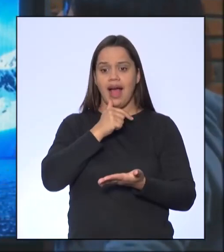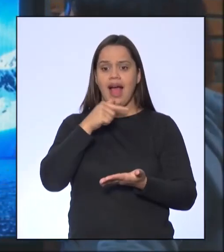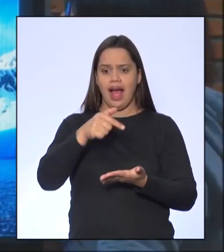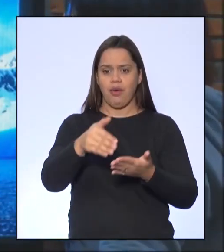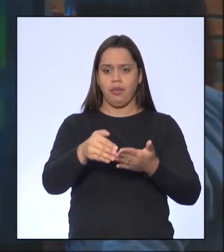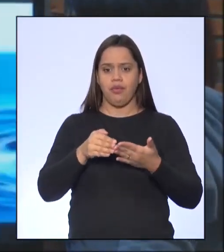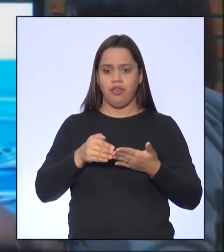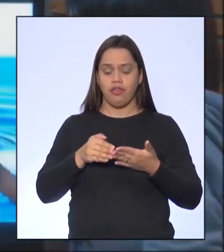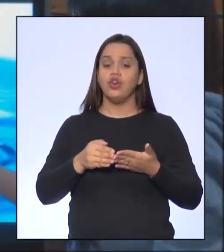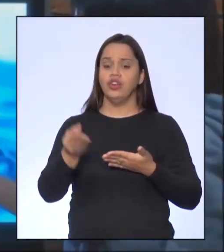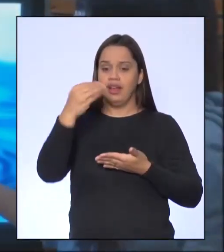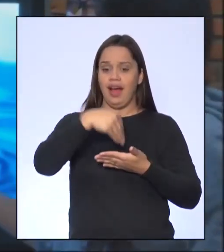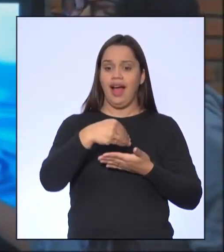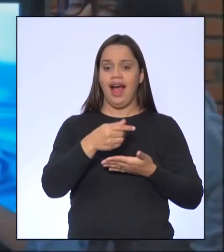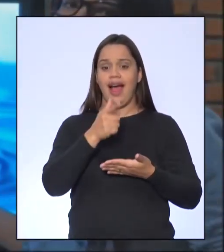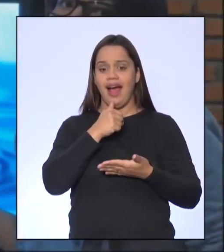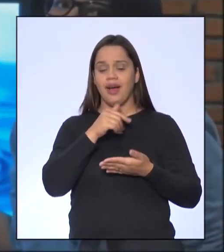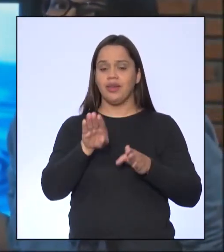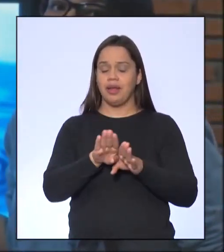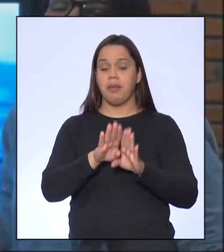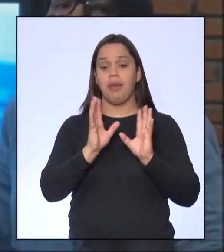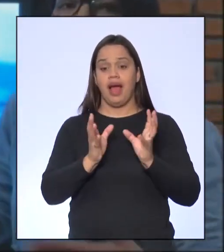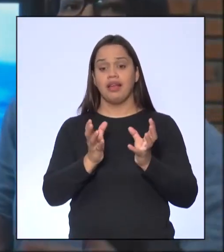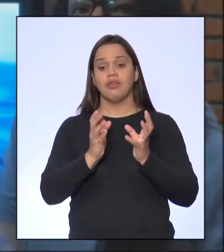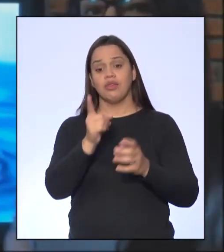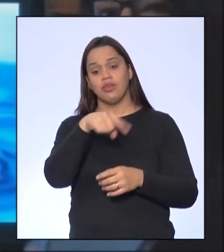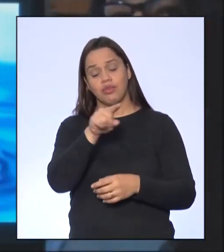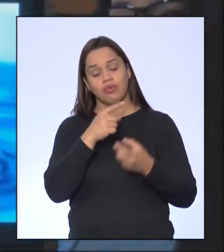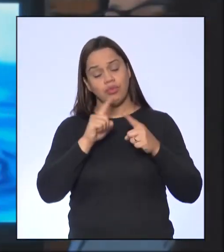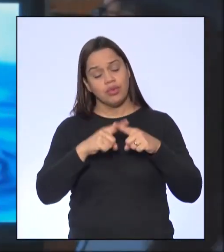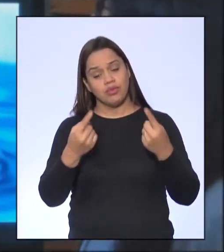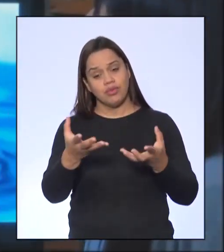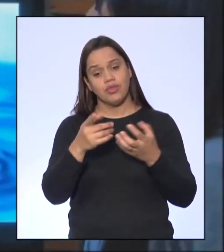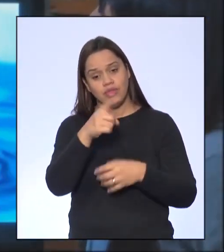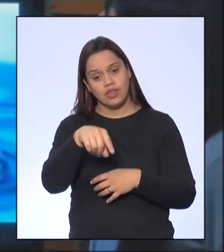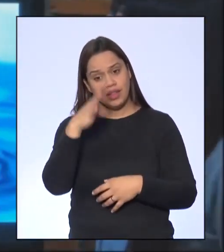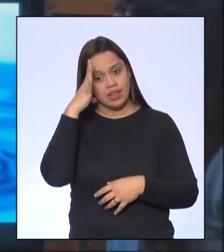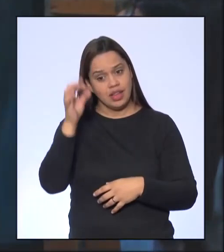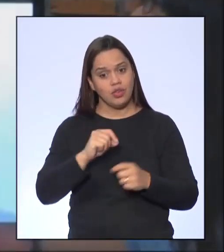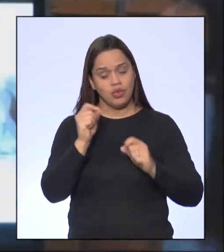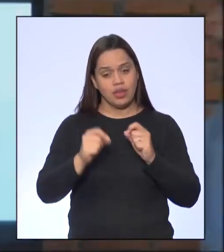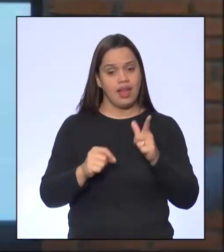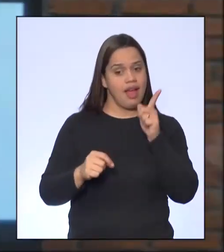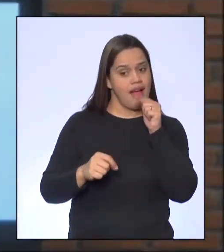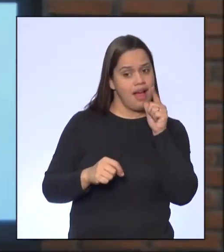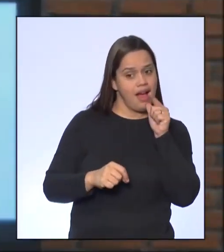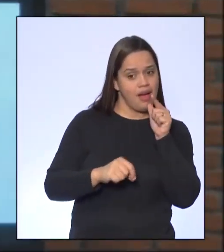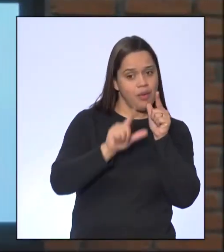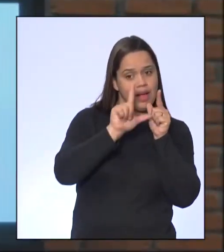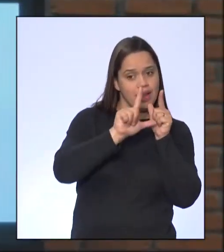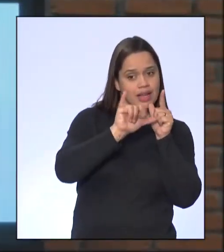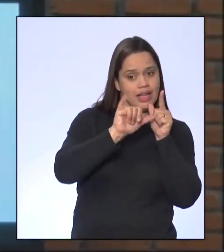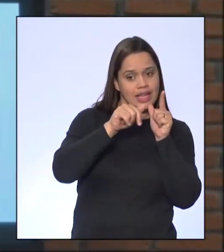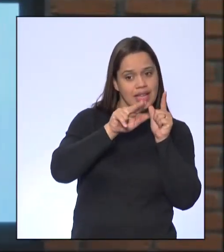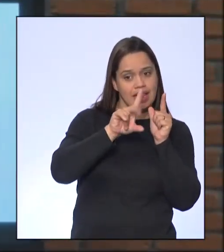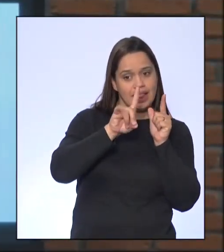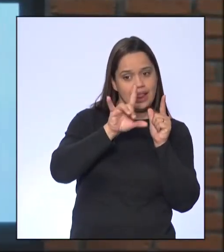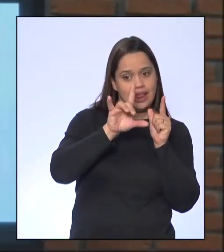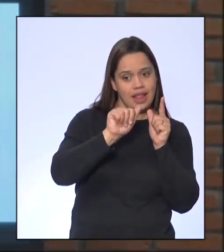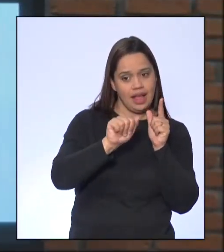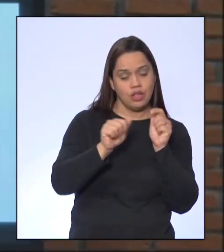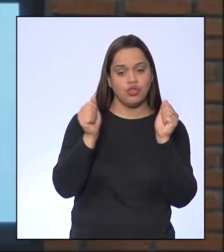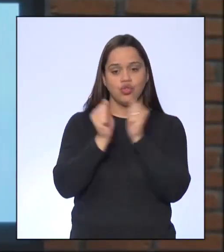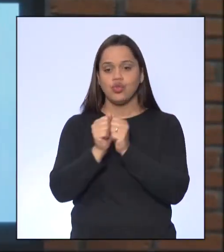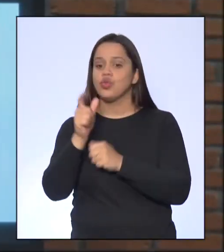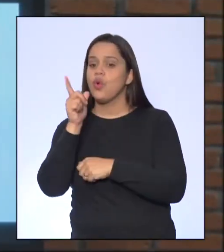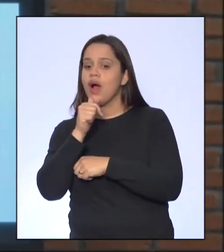que o quê? A gente quer que a pessoa entenda que nós queremos água líquida junto com água sólida. Ouviram